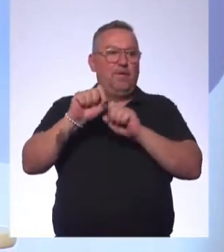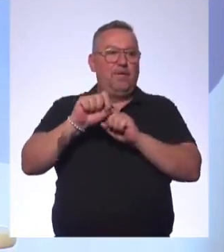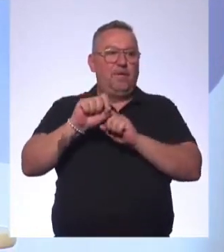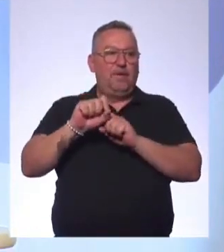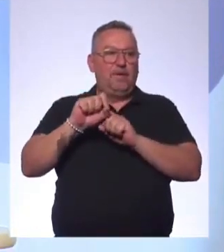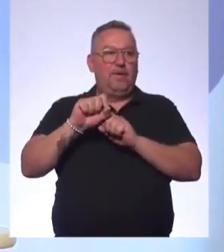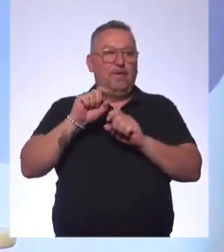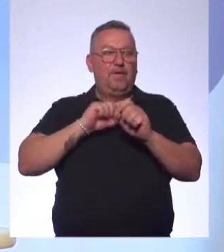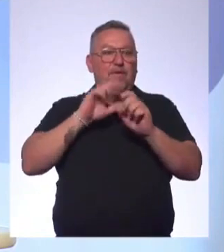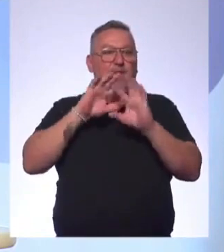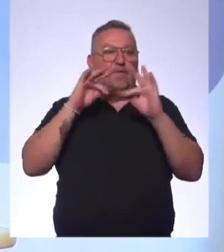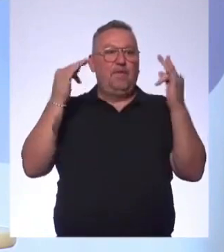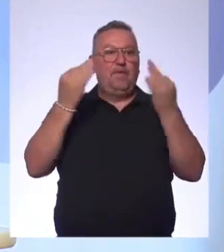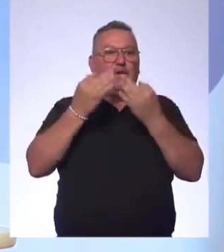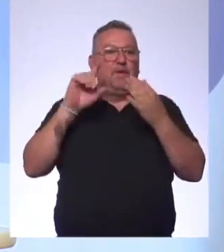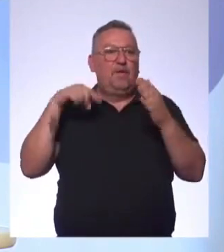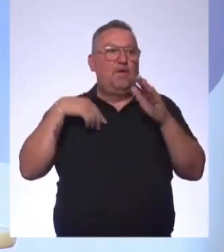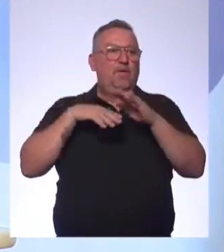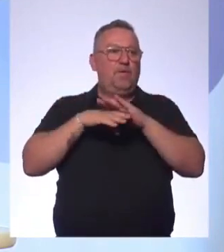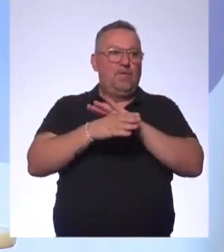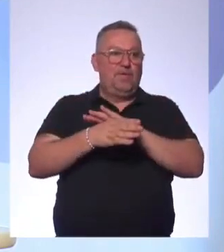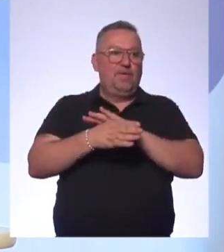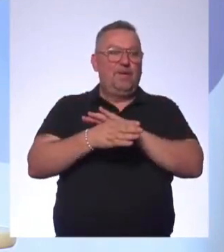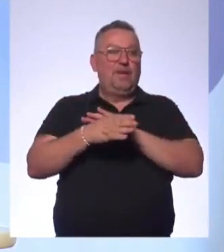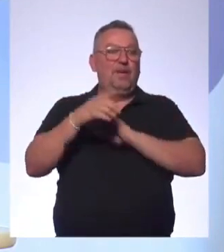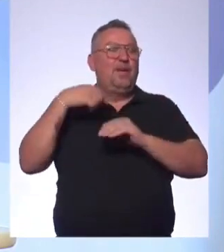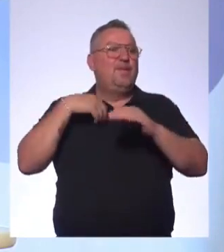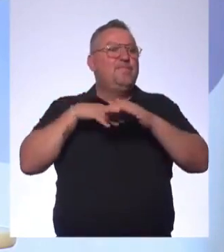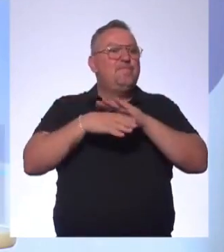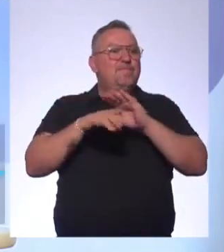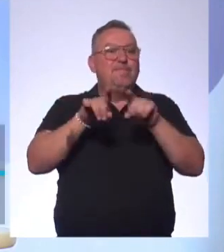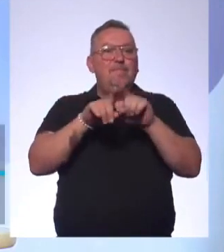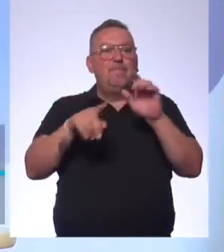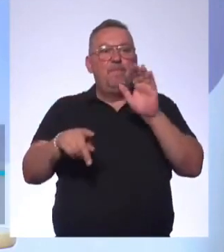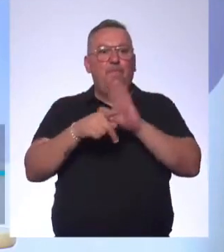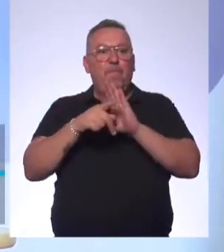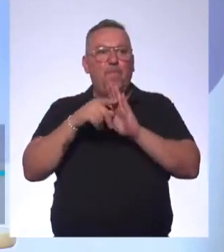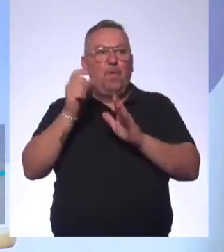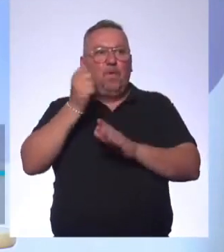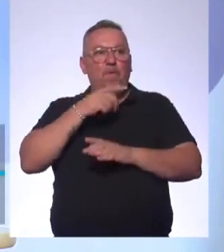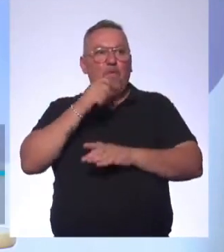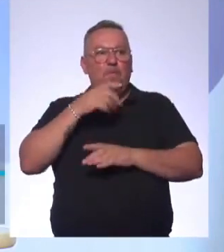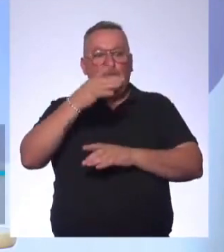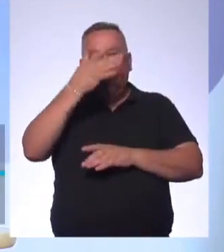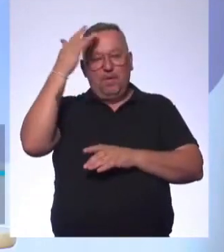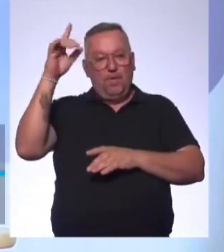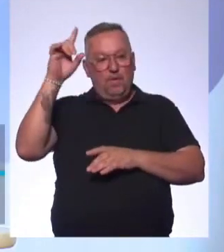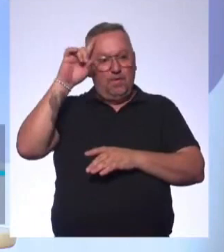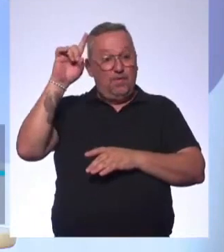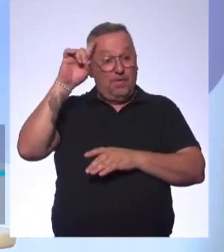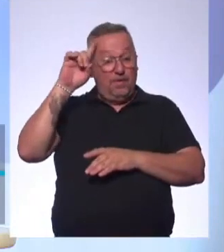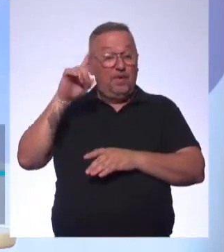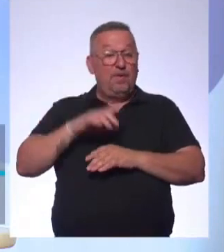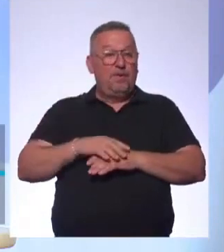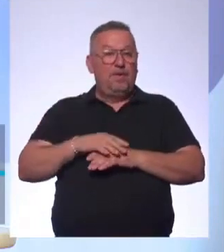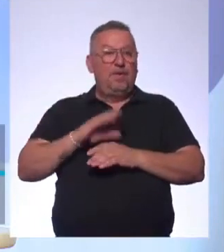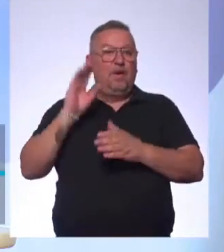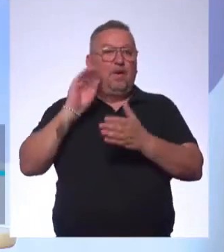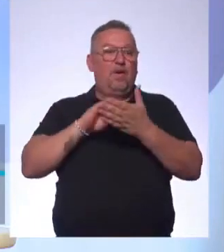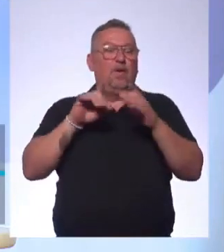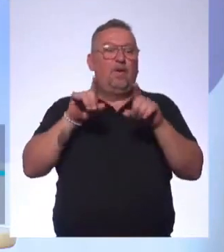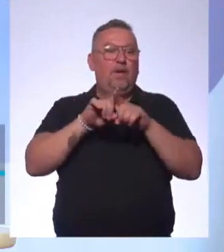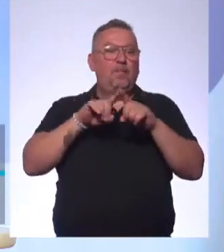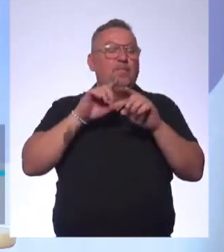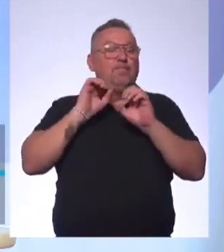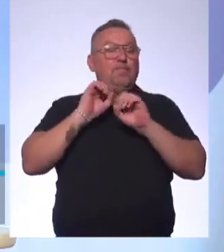da nossa família, dos nossos costumes, das tradições, até do próprio humor, né? Das piadas do dia a dia. Colocaram também através